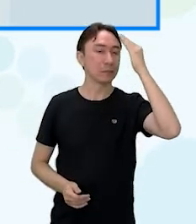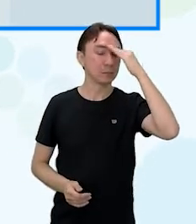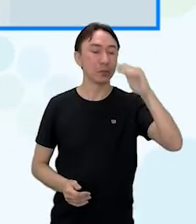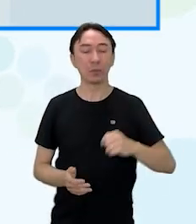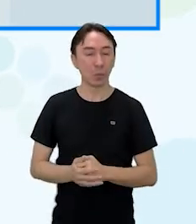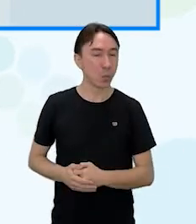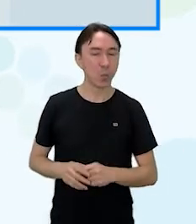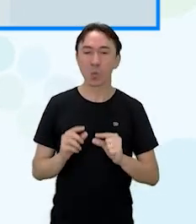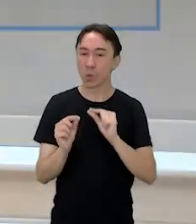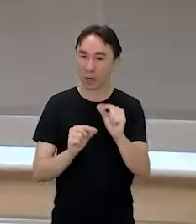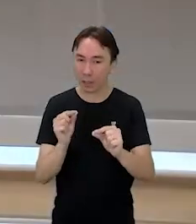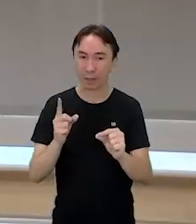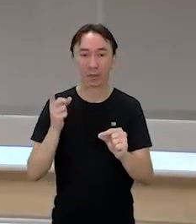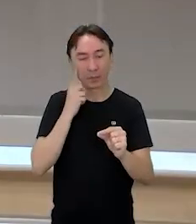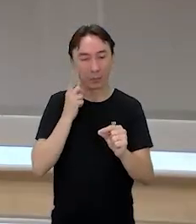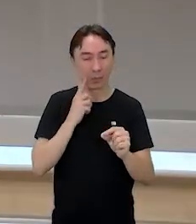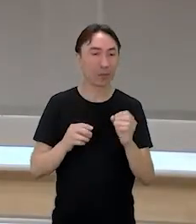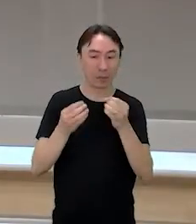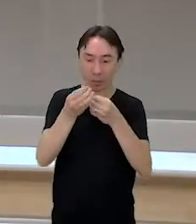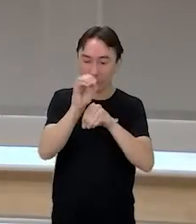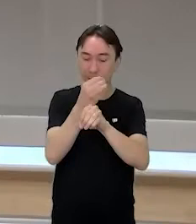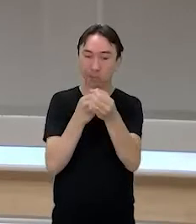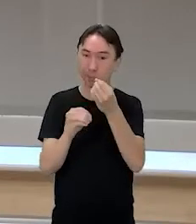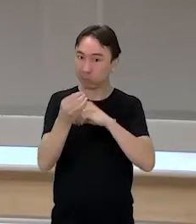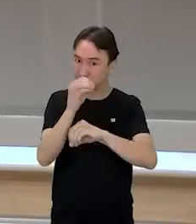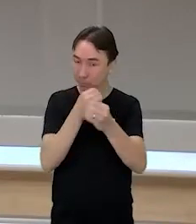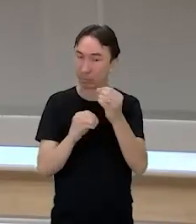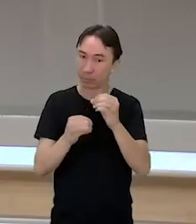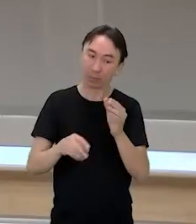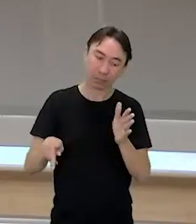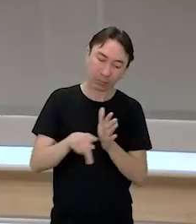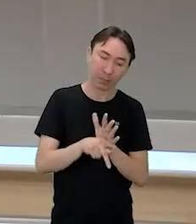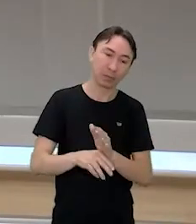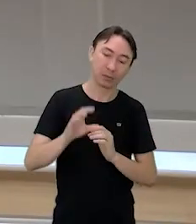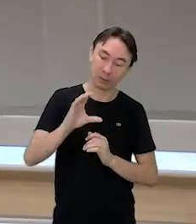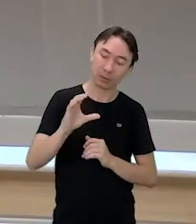da constituição de uma partícula do calcário. Tá?